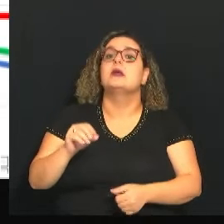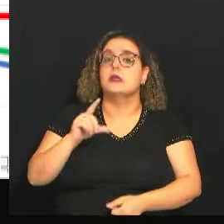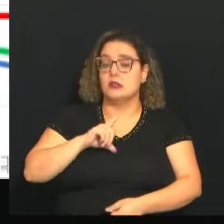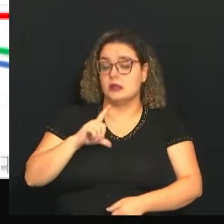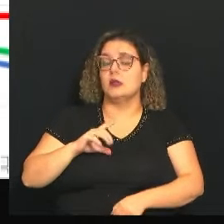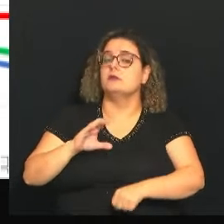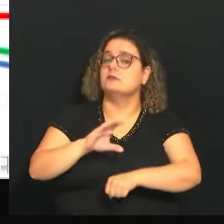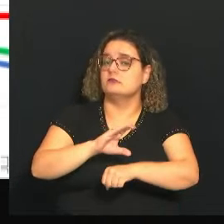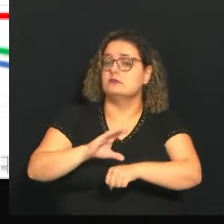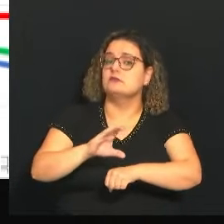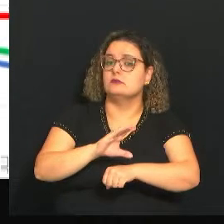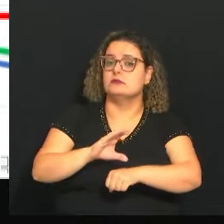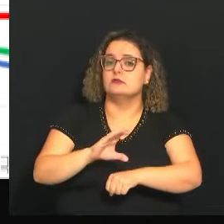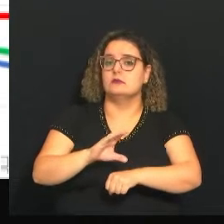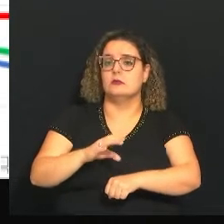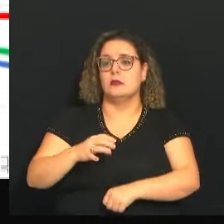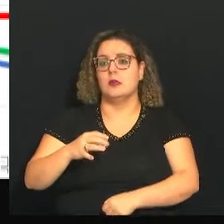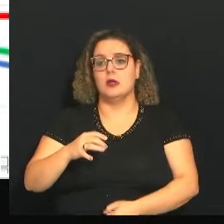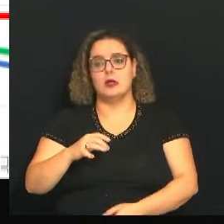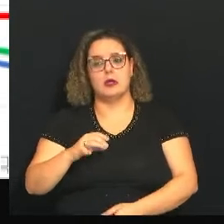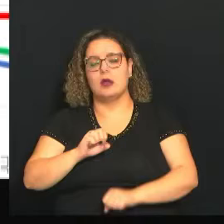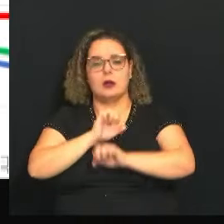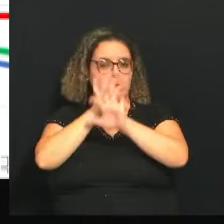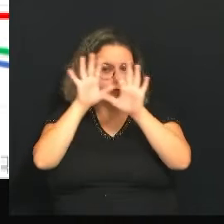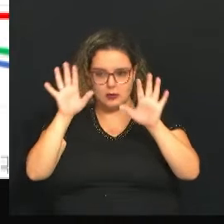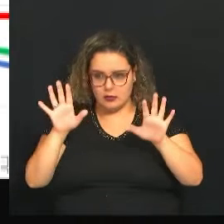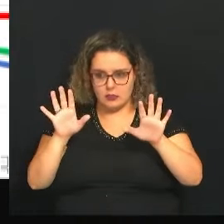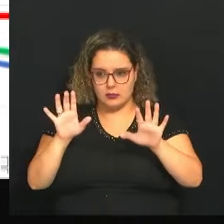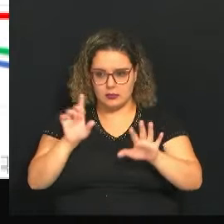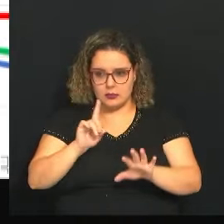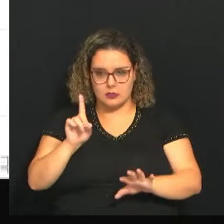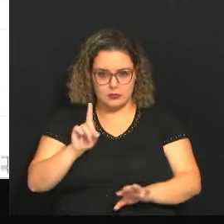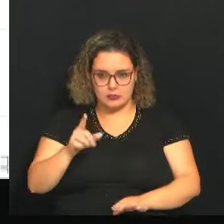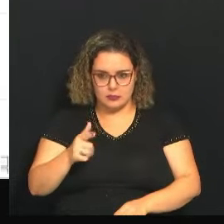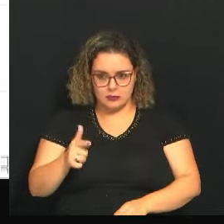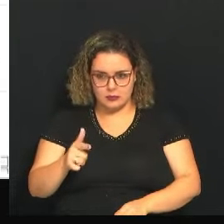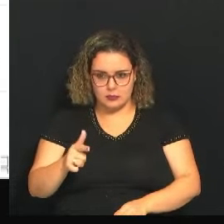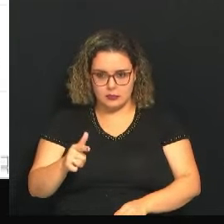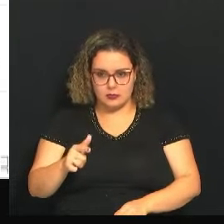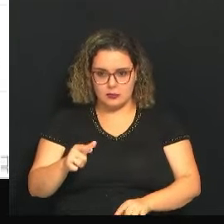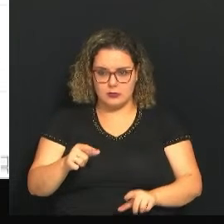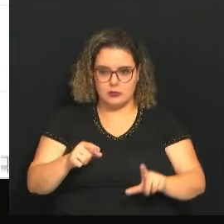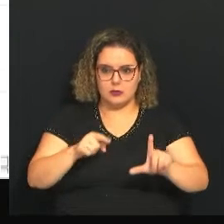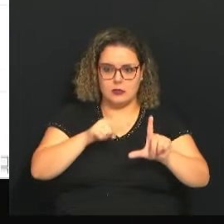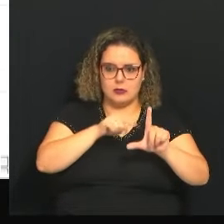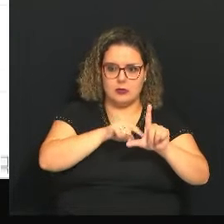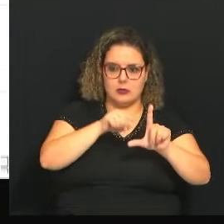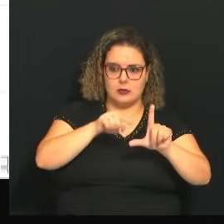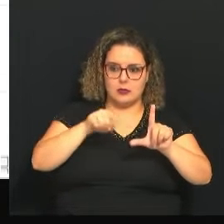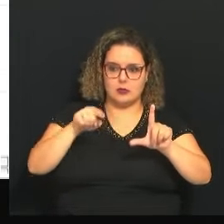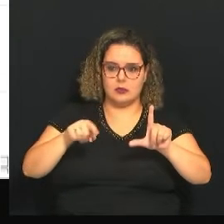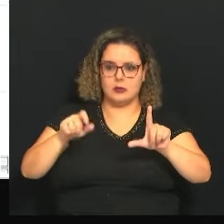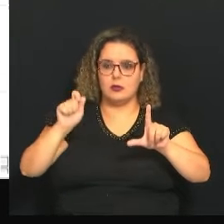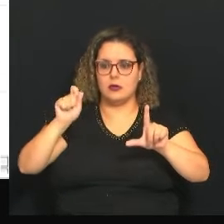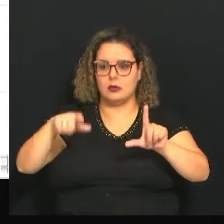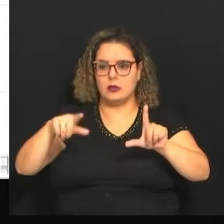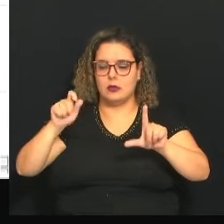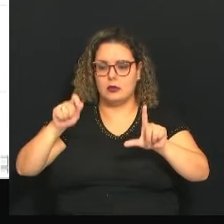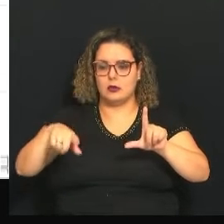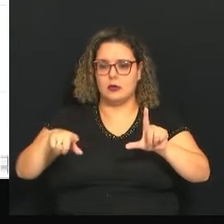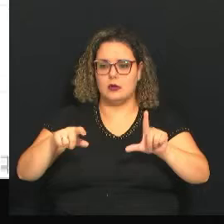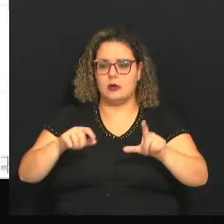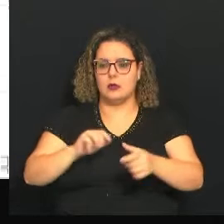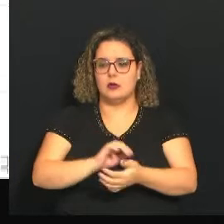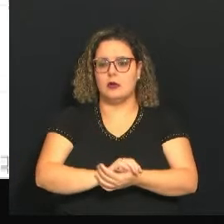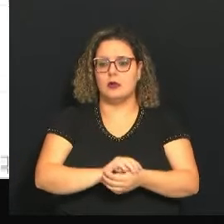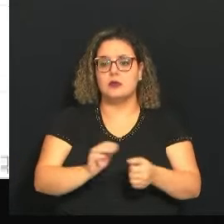houve, porque senão a gente não estaria com essa curva em azul aqui. Ah, desculpa, aqui, agora que eu percebi que eu estava escondendo